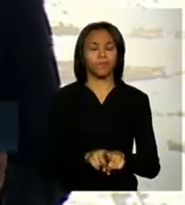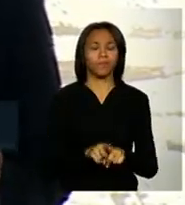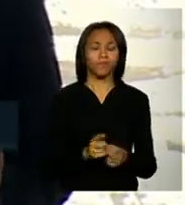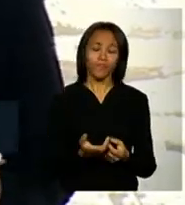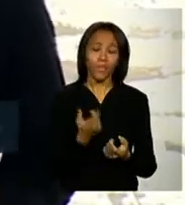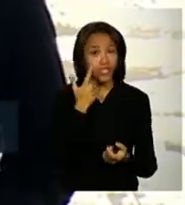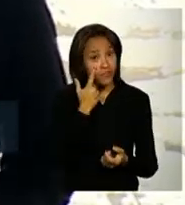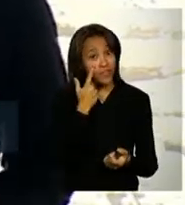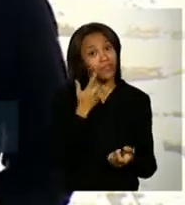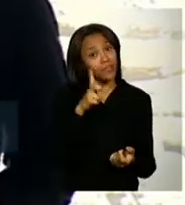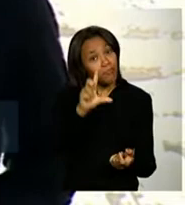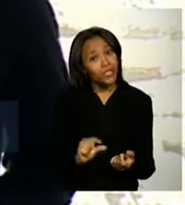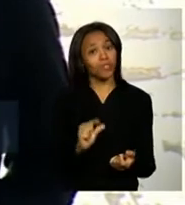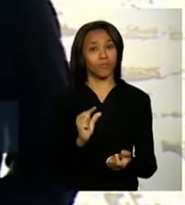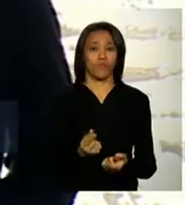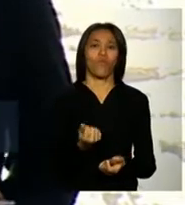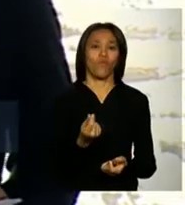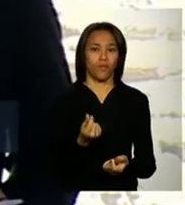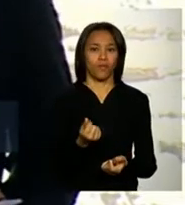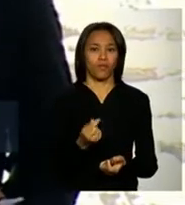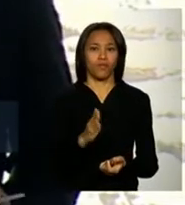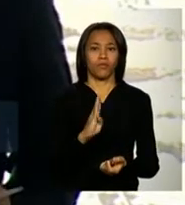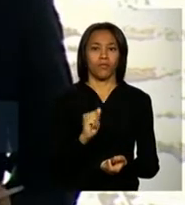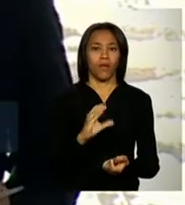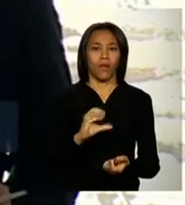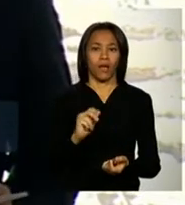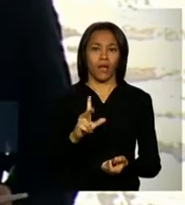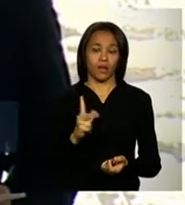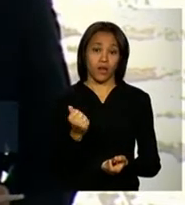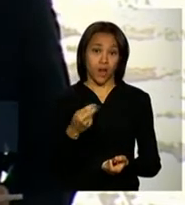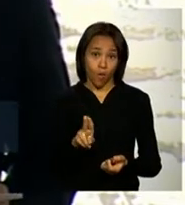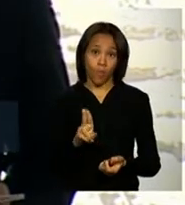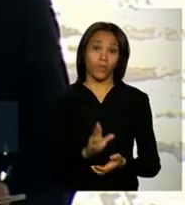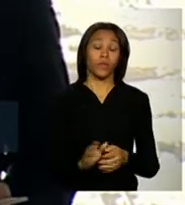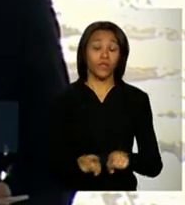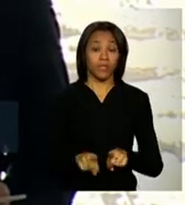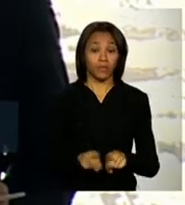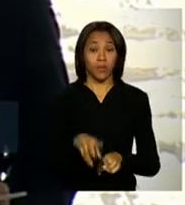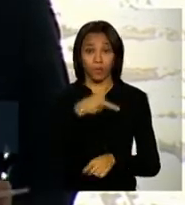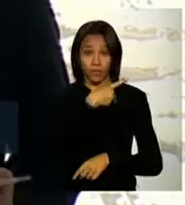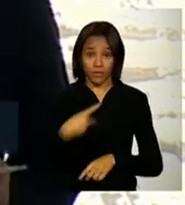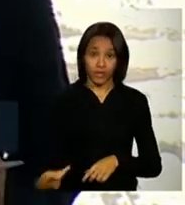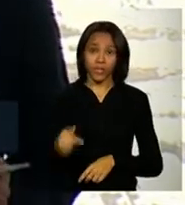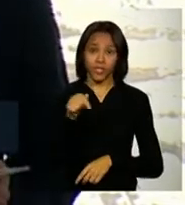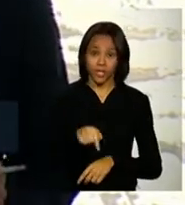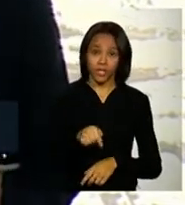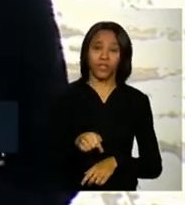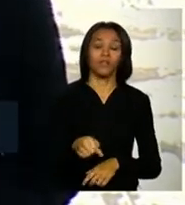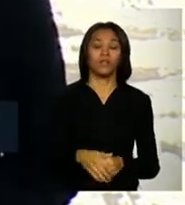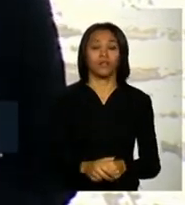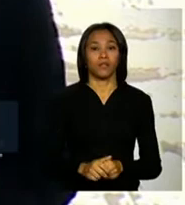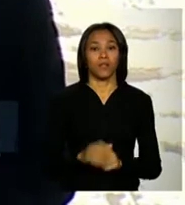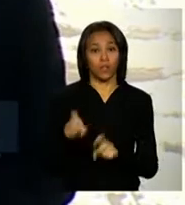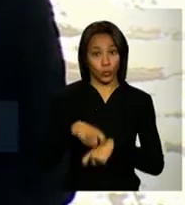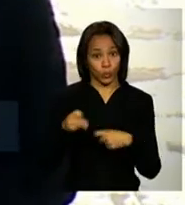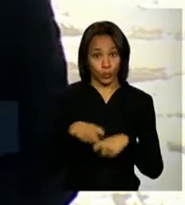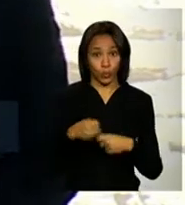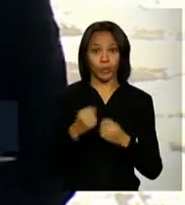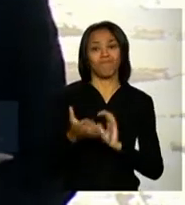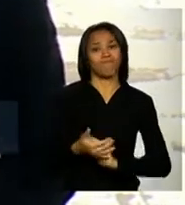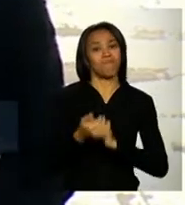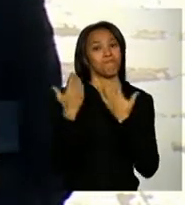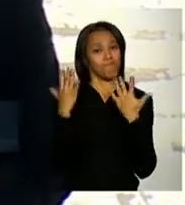a gente rever esse preço Renato Simplício Lopes presidente da federação de Agricultura e Pecuária do Distrito Federal Parabéns